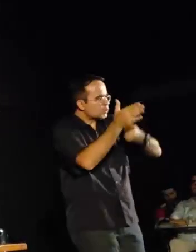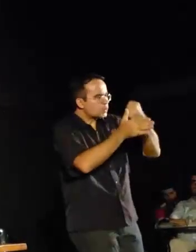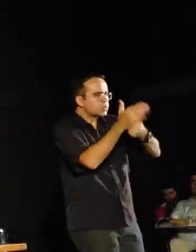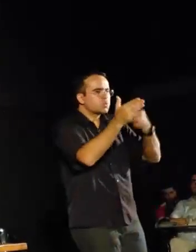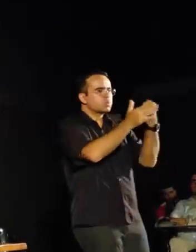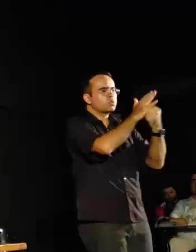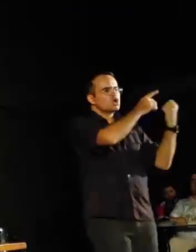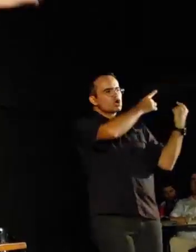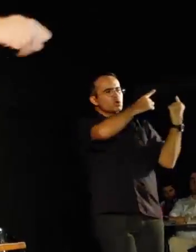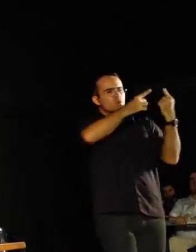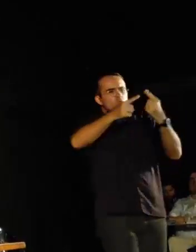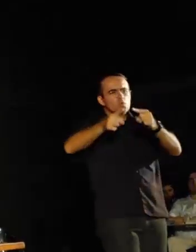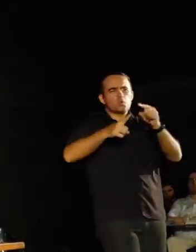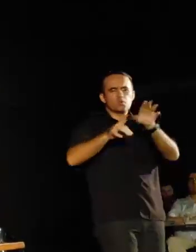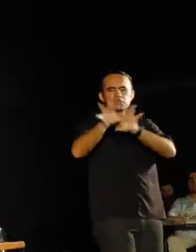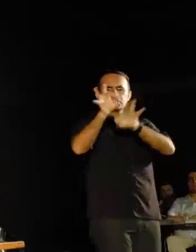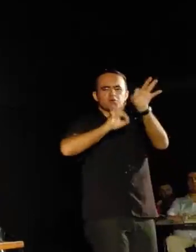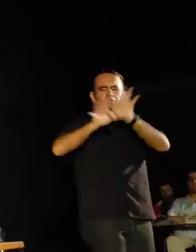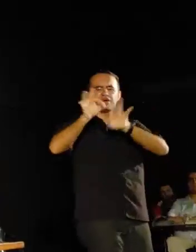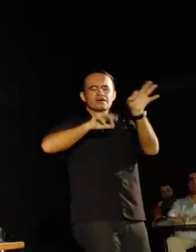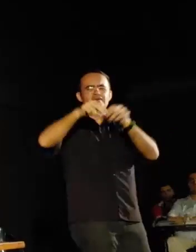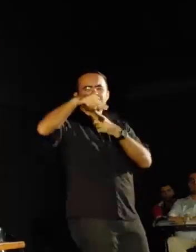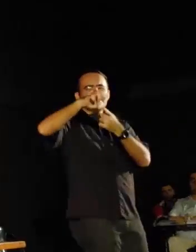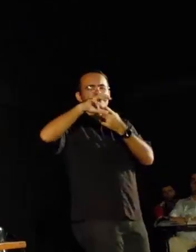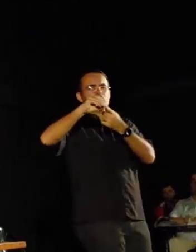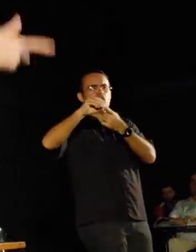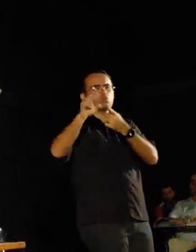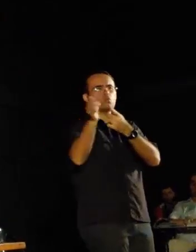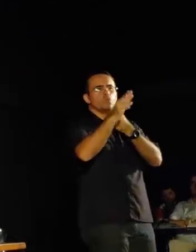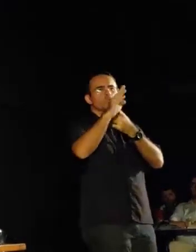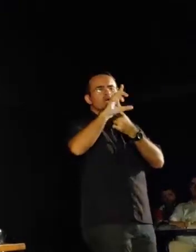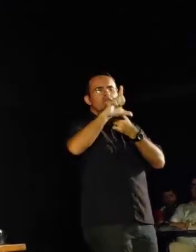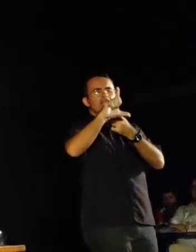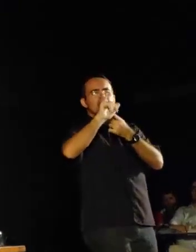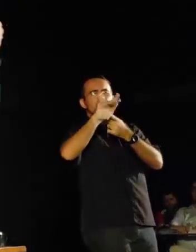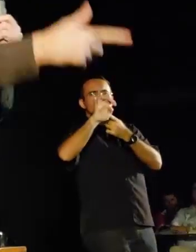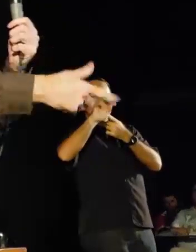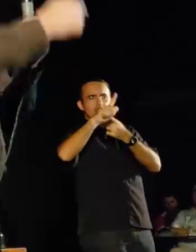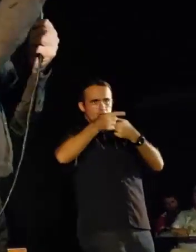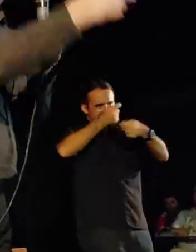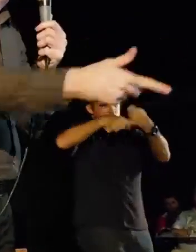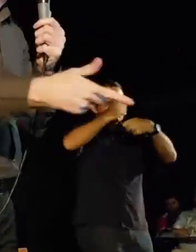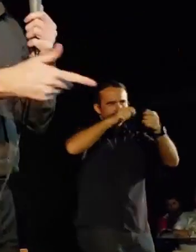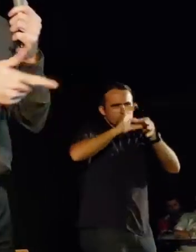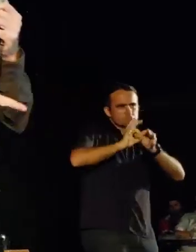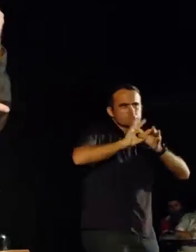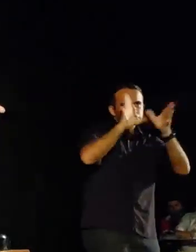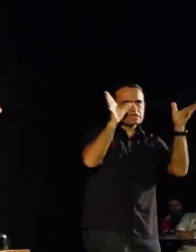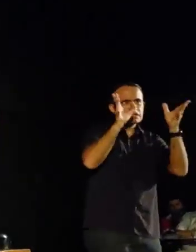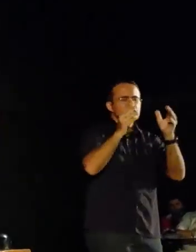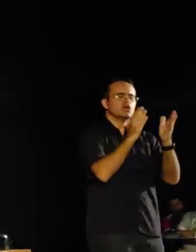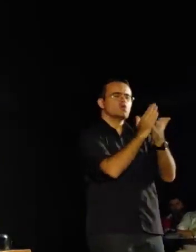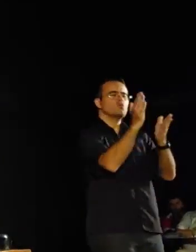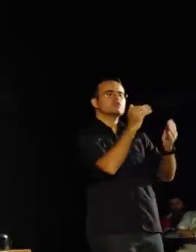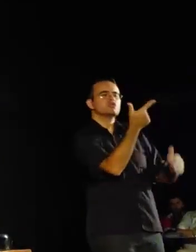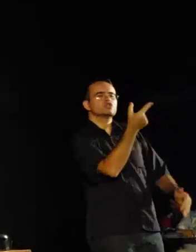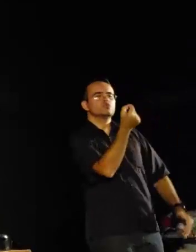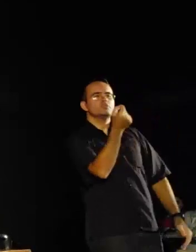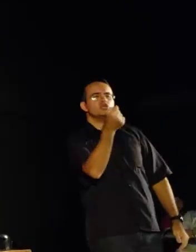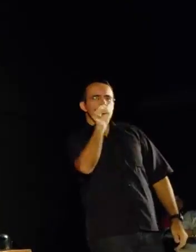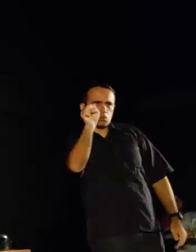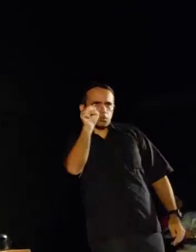contra os planos de ajuste neoliberal que começaram a ser implementados no mundo, principalmente a partir de 2008, o